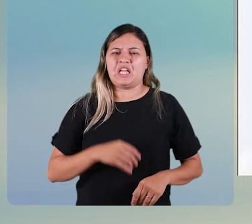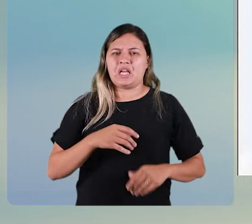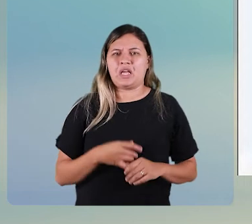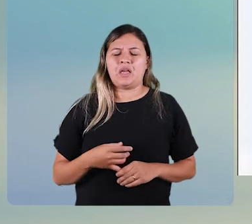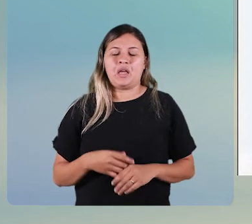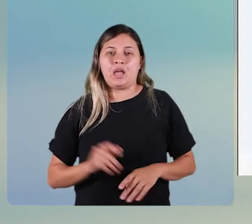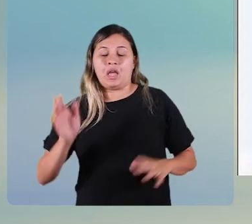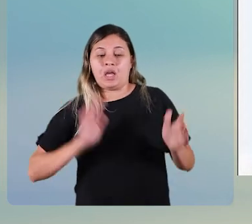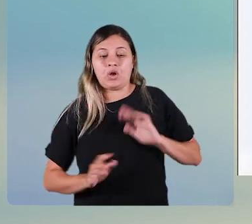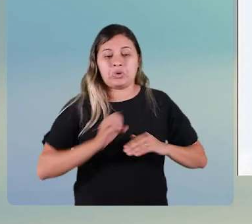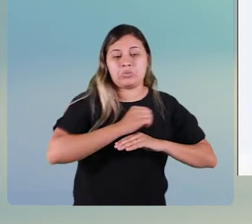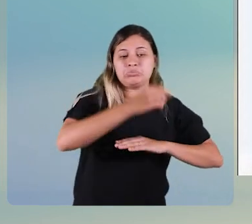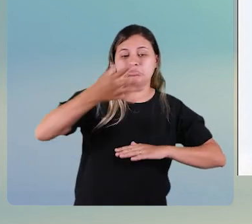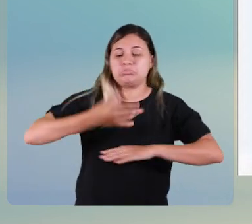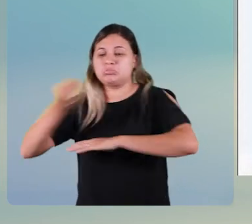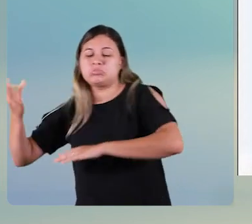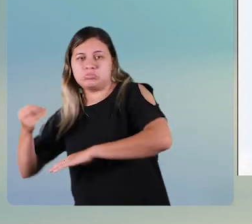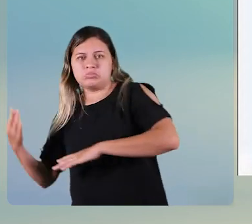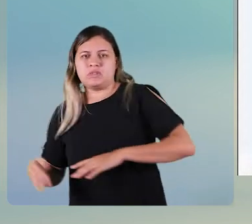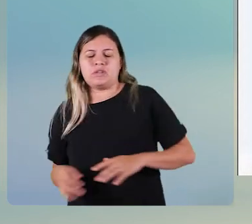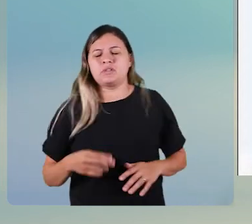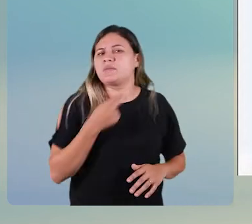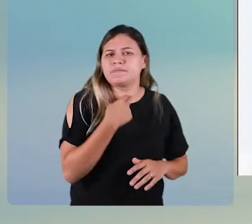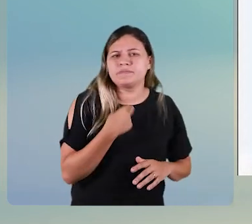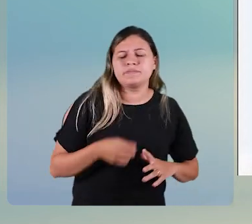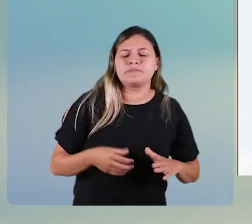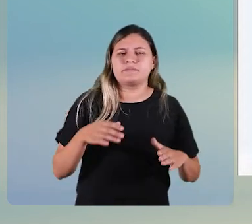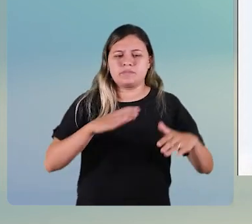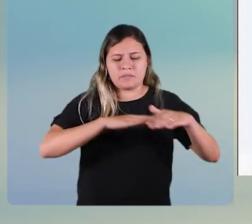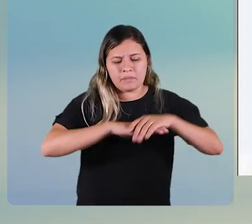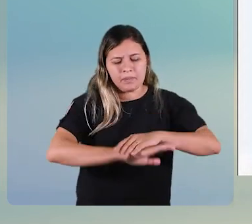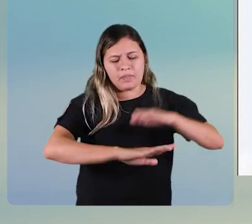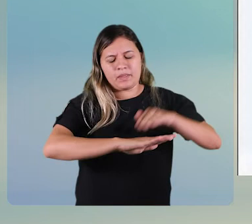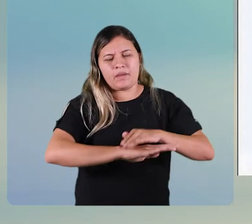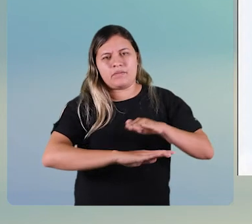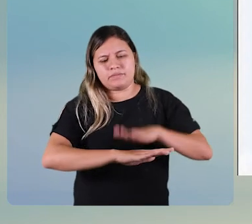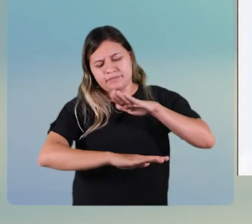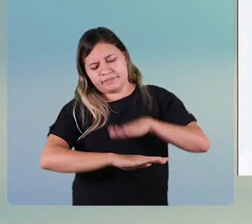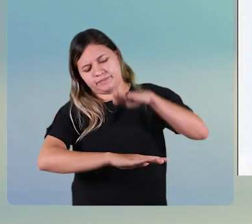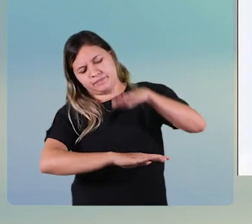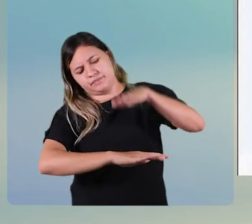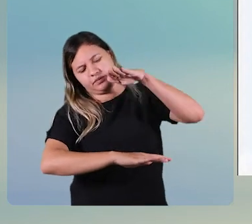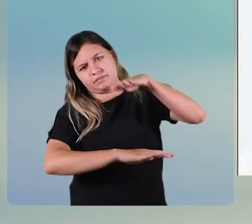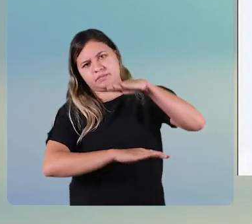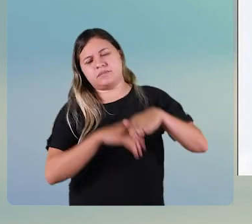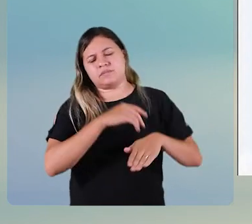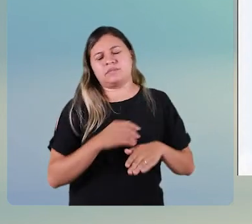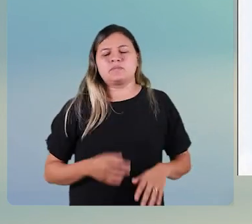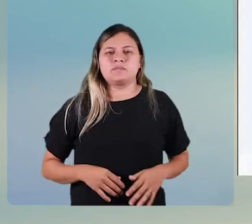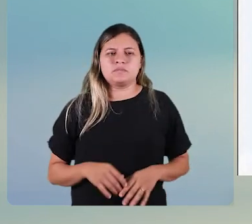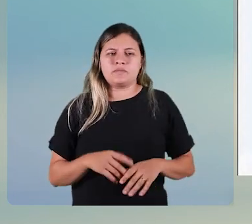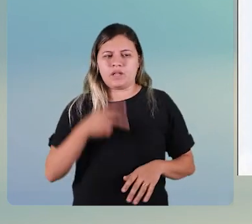para evitar que as desintegrações que possam ocorrer ainda, né, possam contaminar